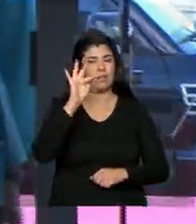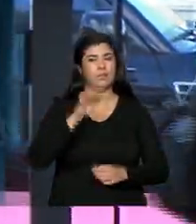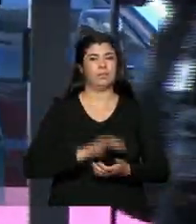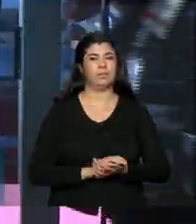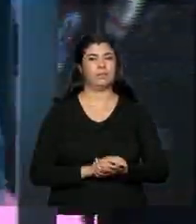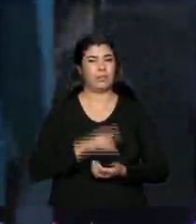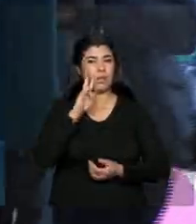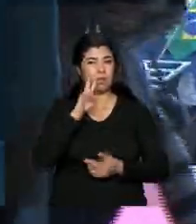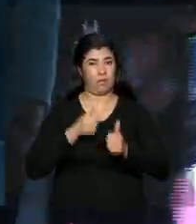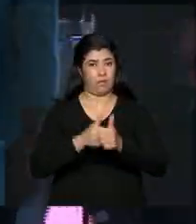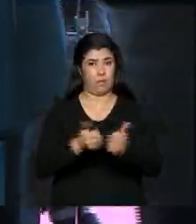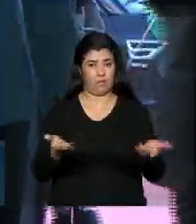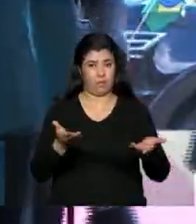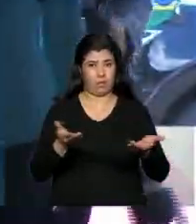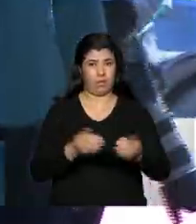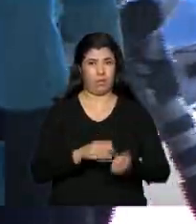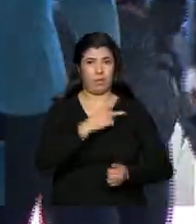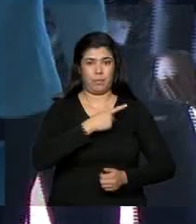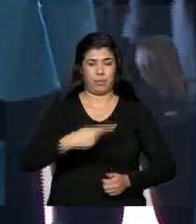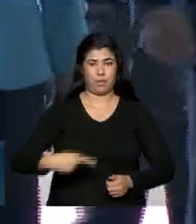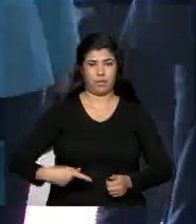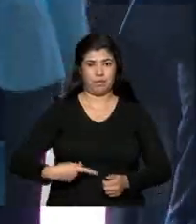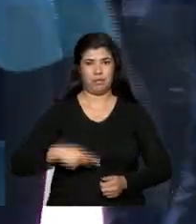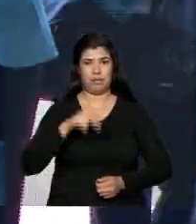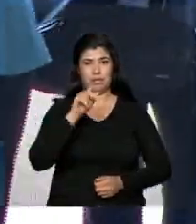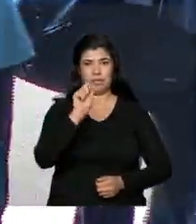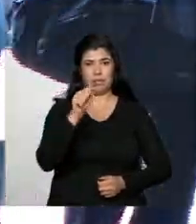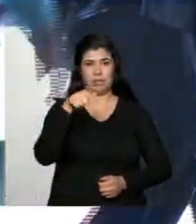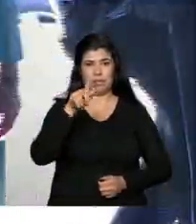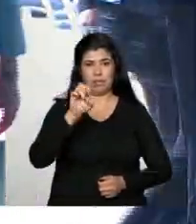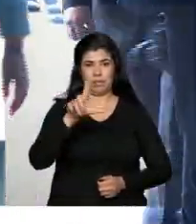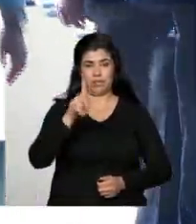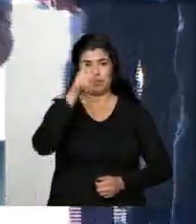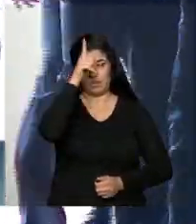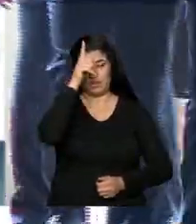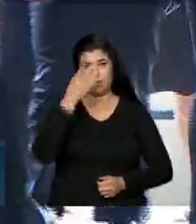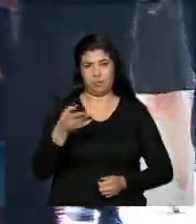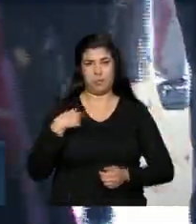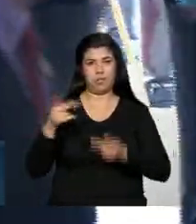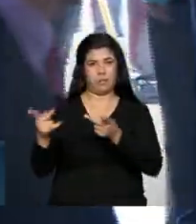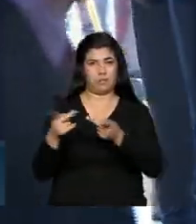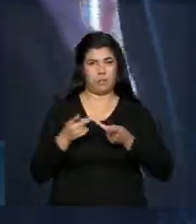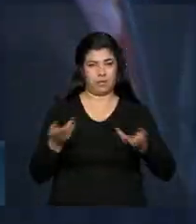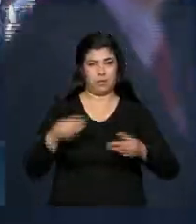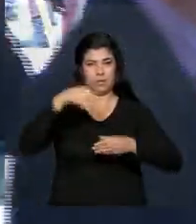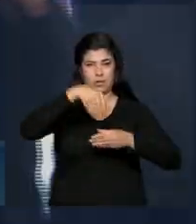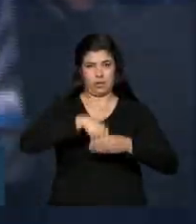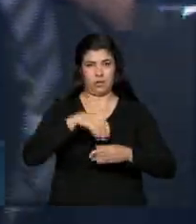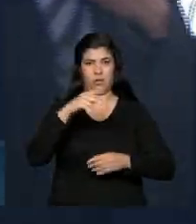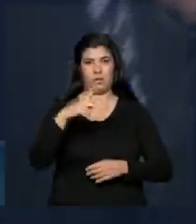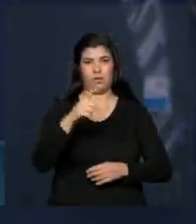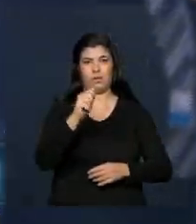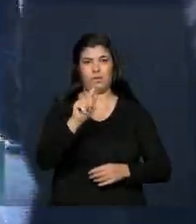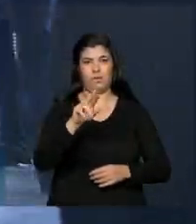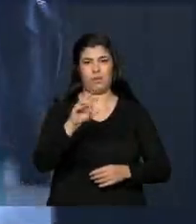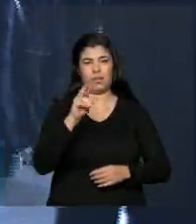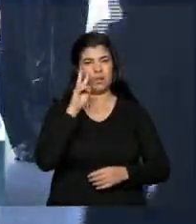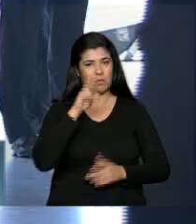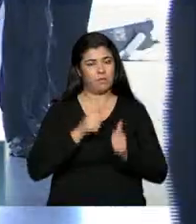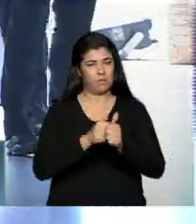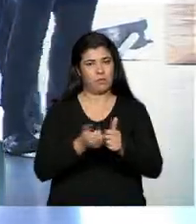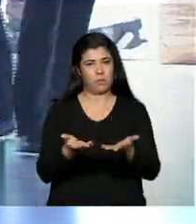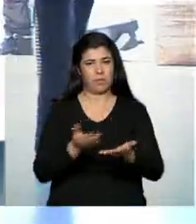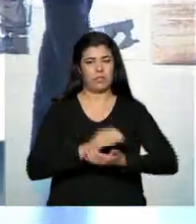alemã Angela Merkel, nesse momento, é recebida pela presidenta Dilma Rousseff no Palácio do Itamaraty. Estamos com imagens ao